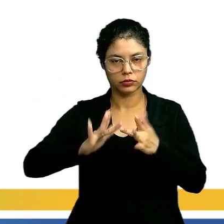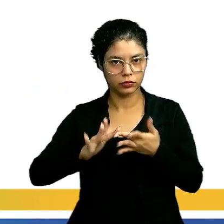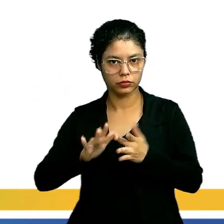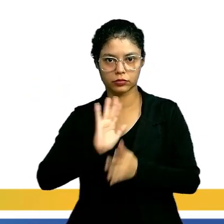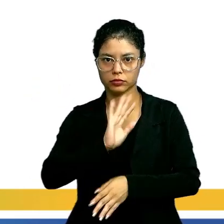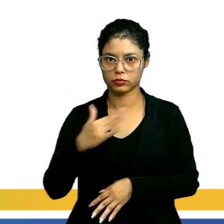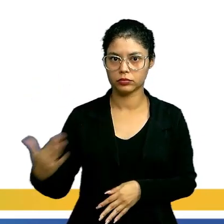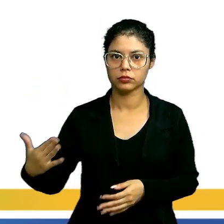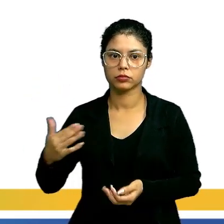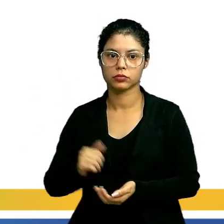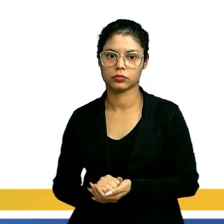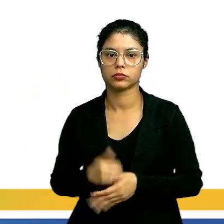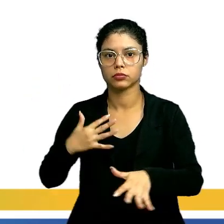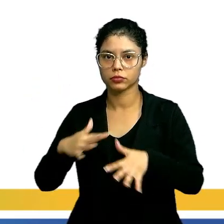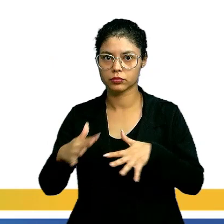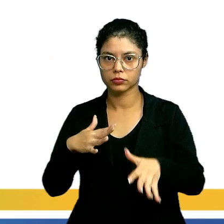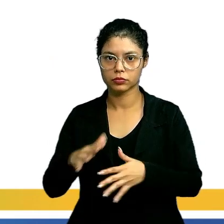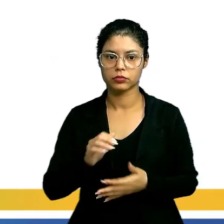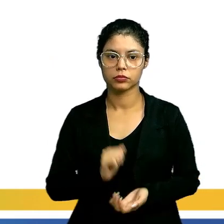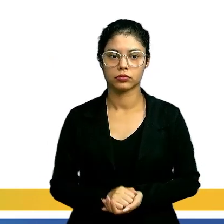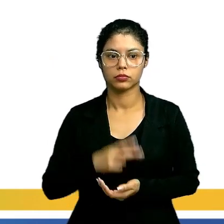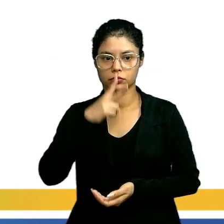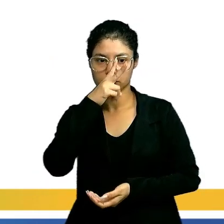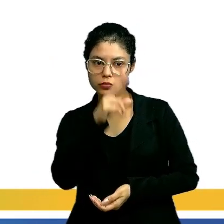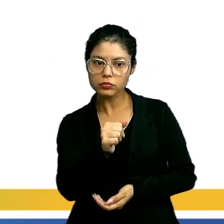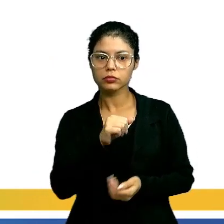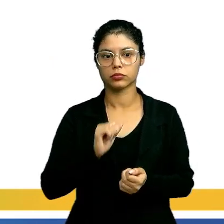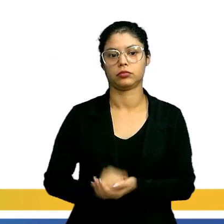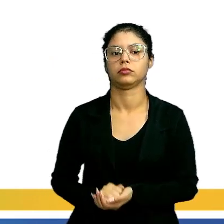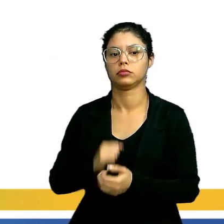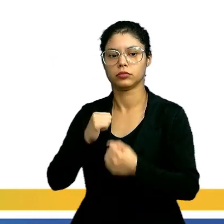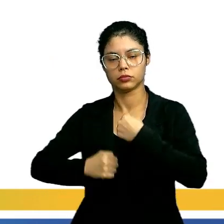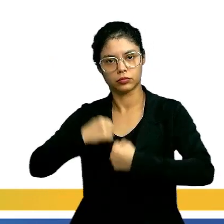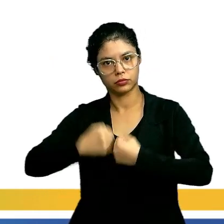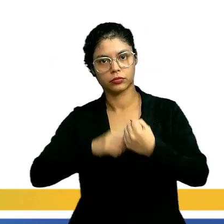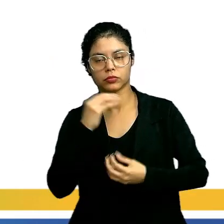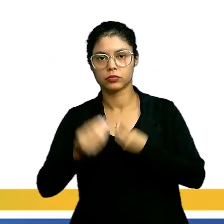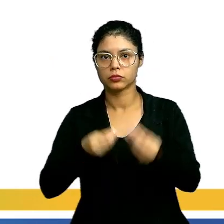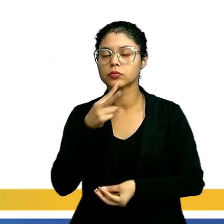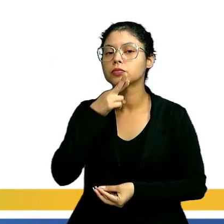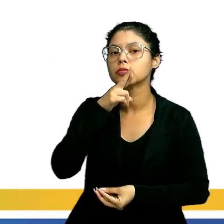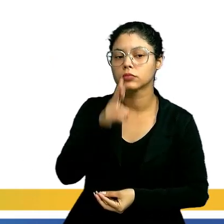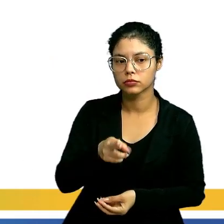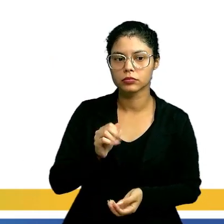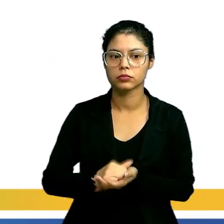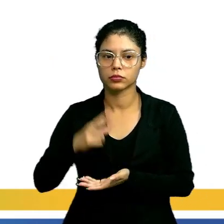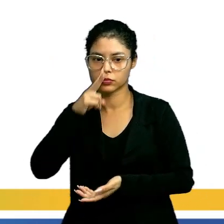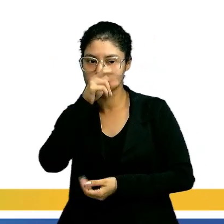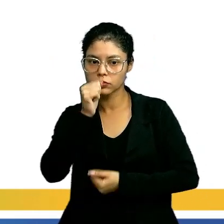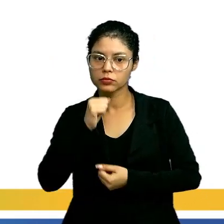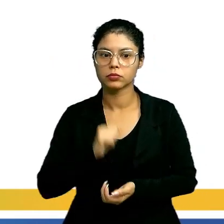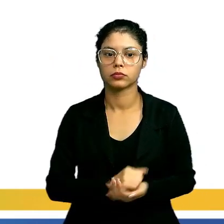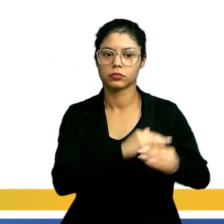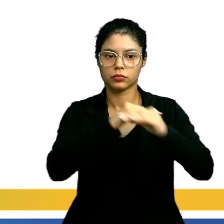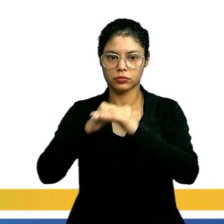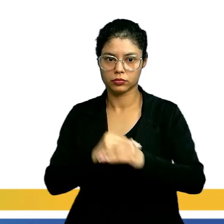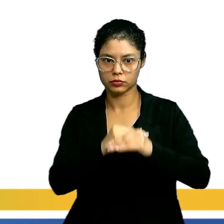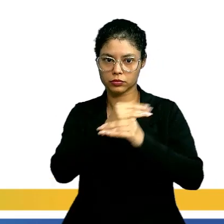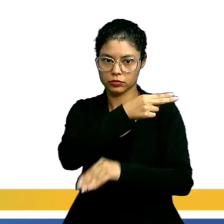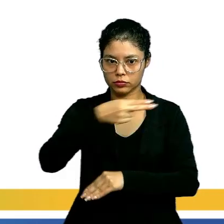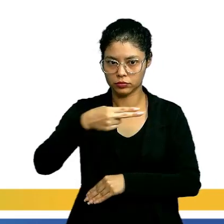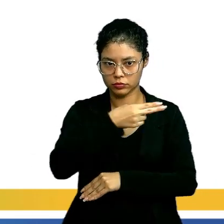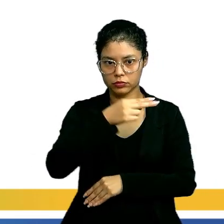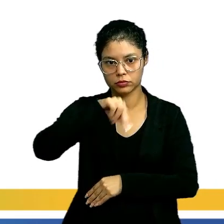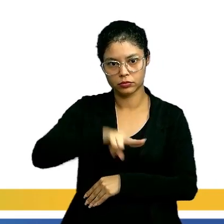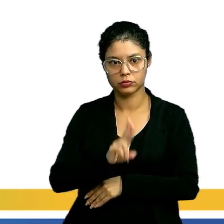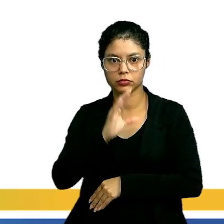contato quando ocorre um movimento. A força de atrito ela é calculada como sendo força de atrito igual a uma